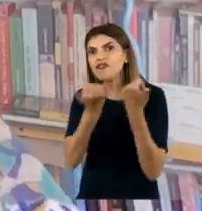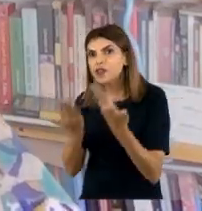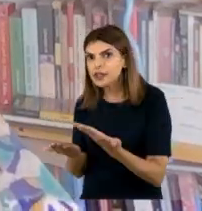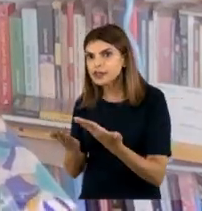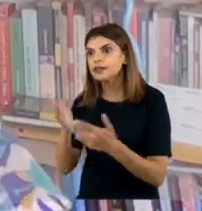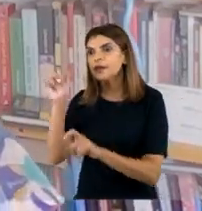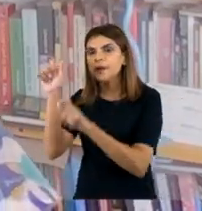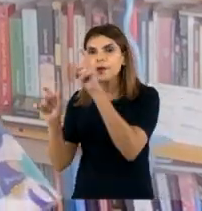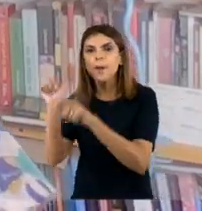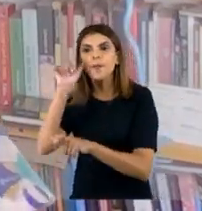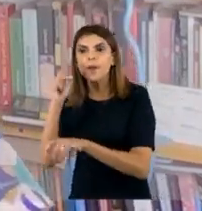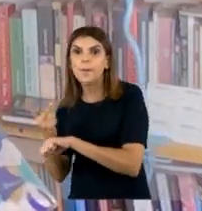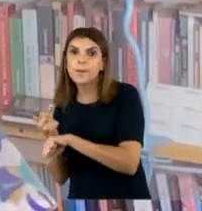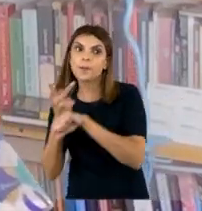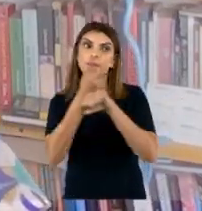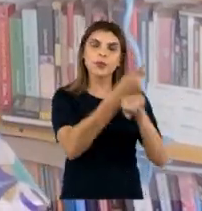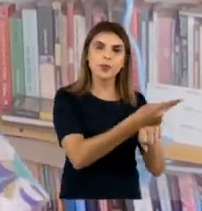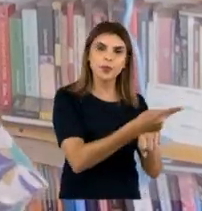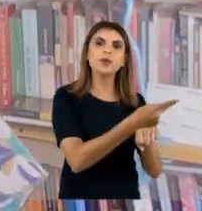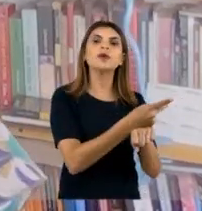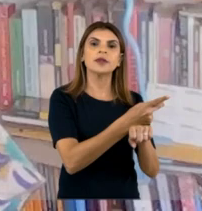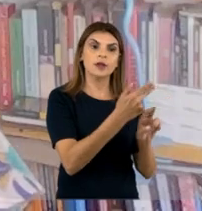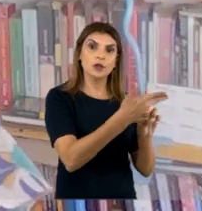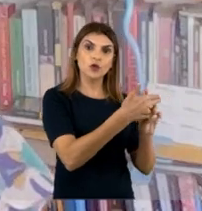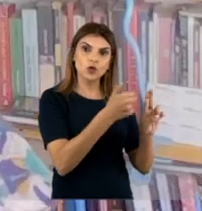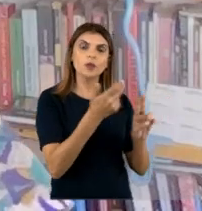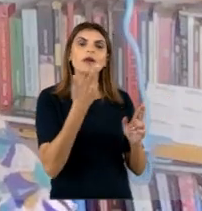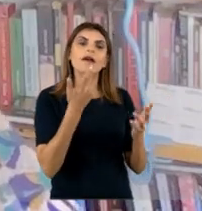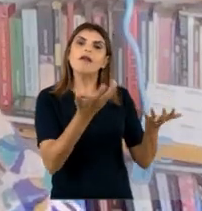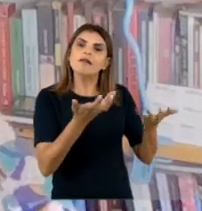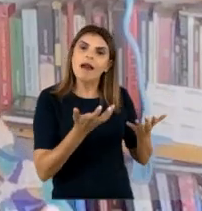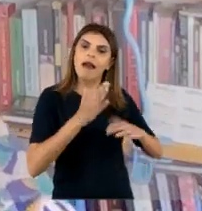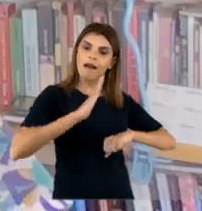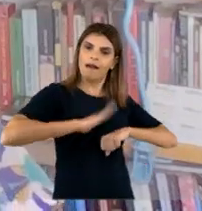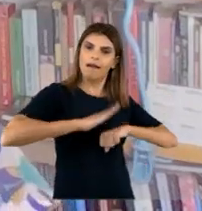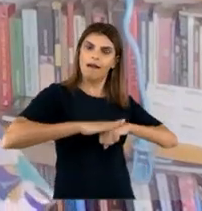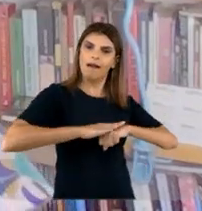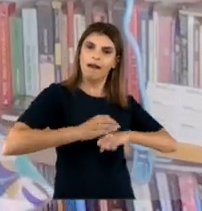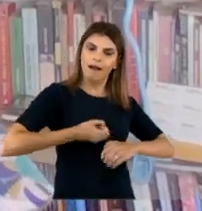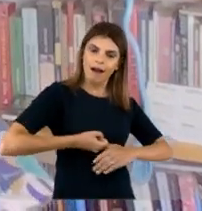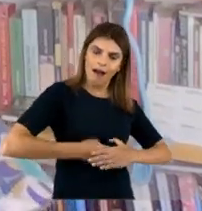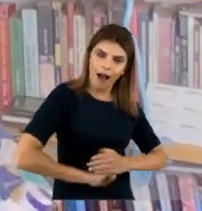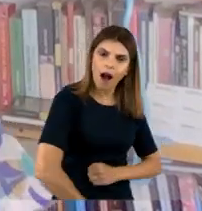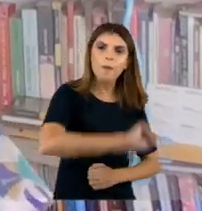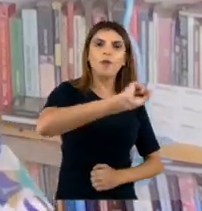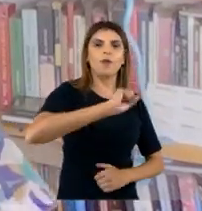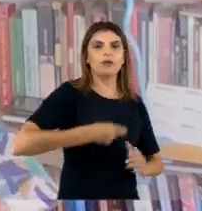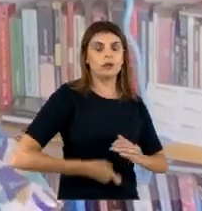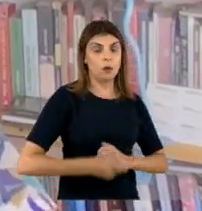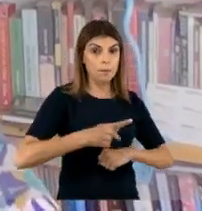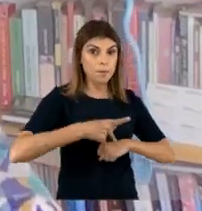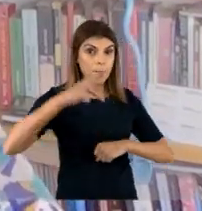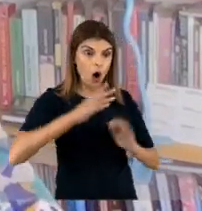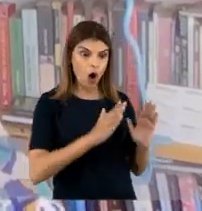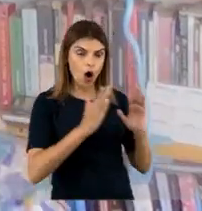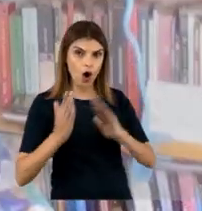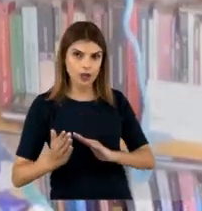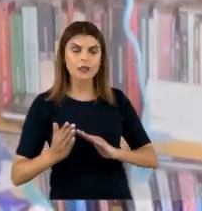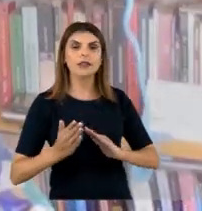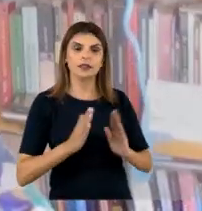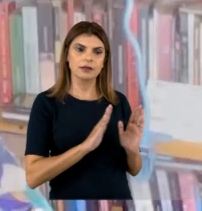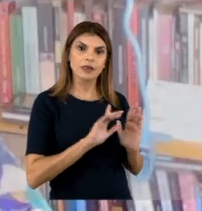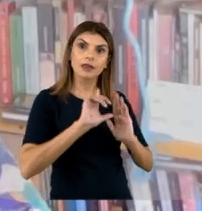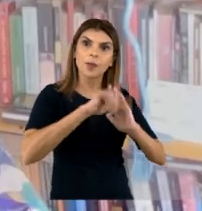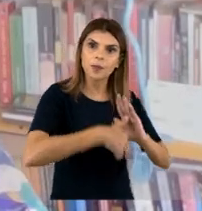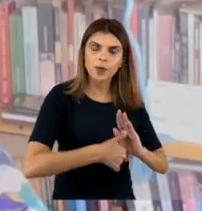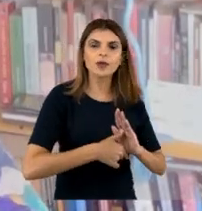que procuram a unidade para finalizar o aborto, né? A procura pós-aborto.